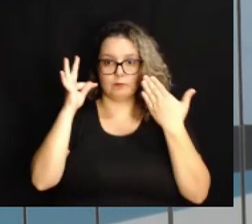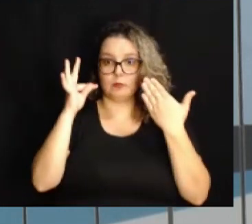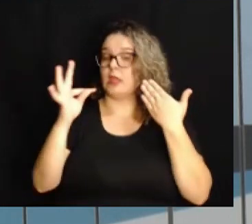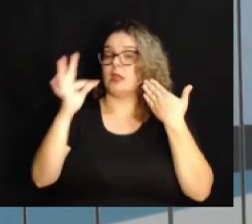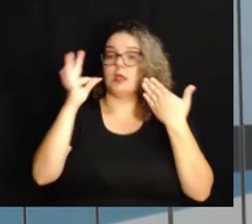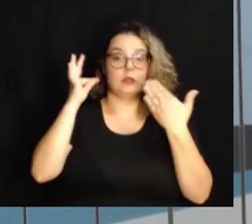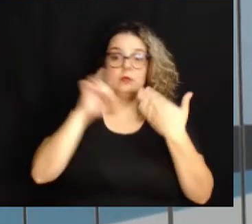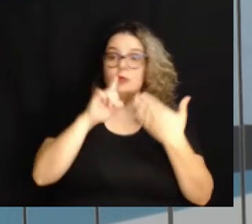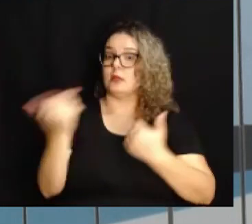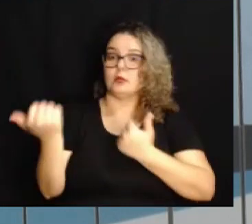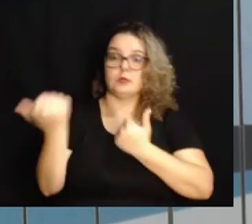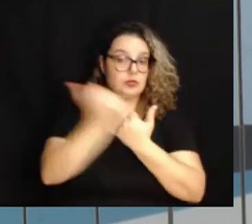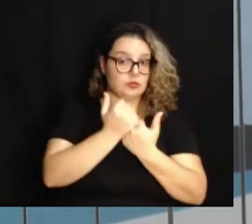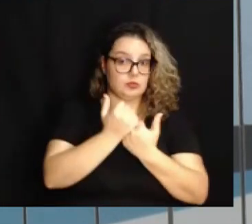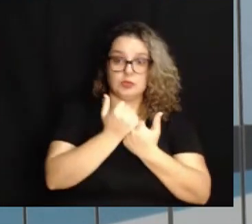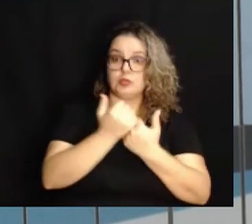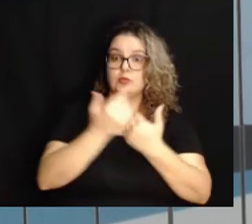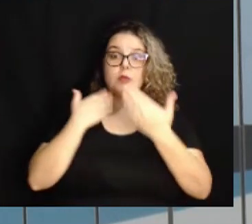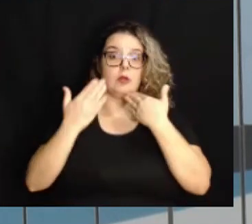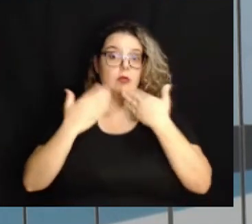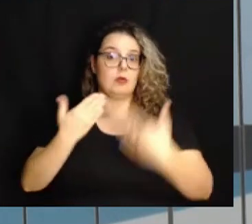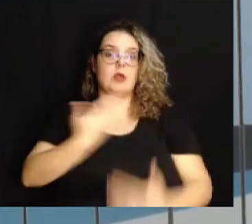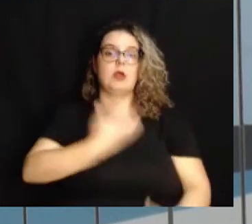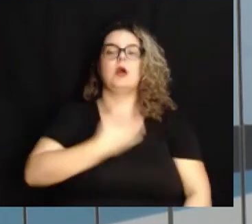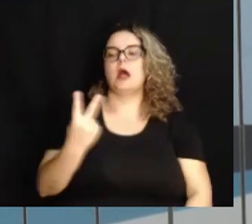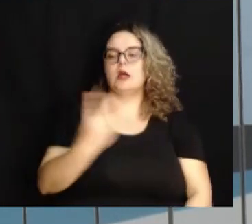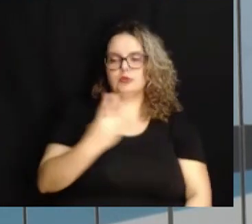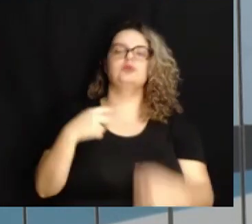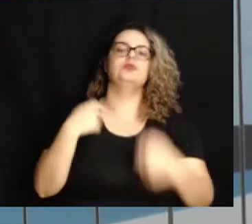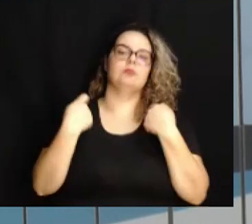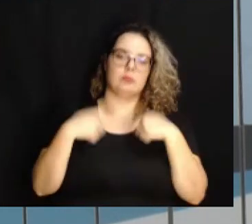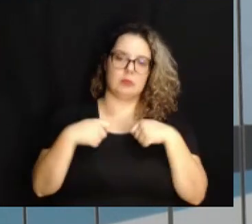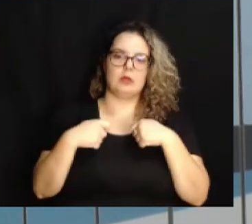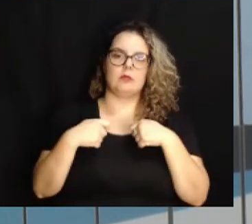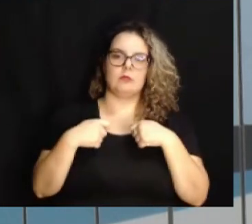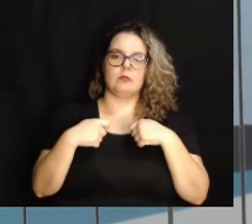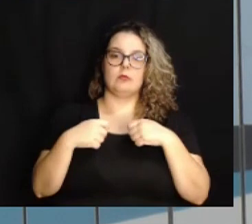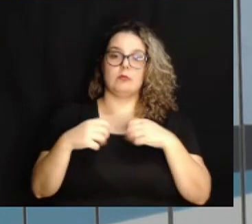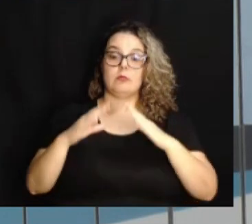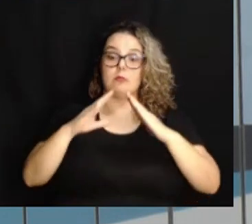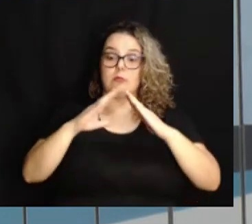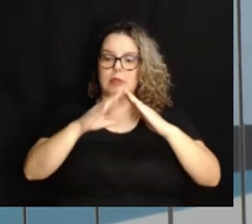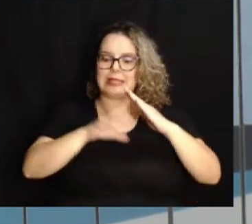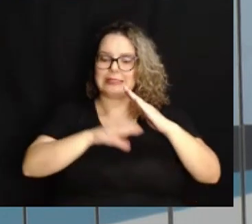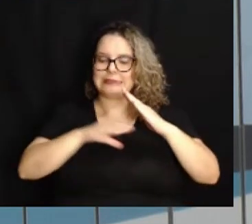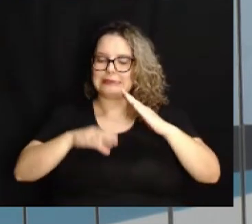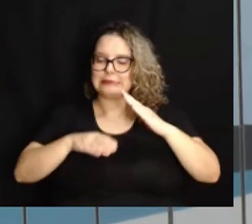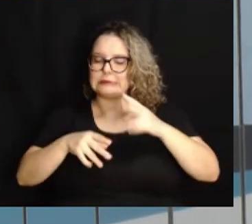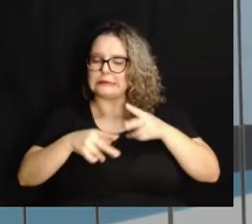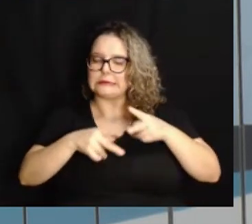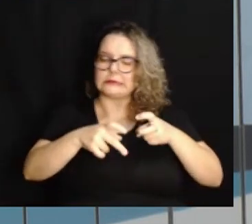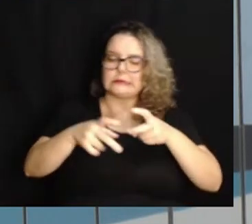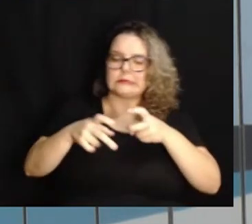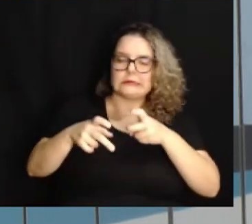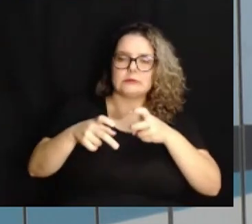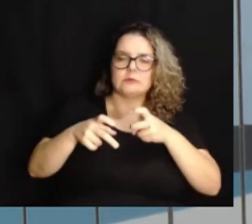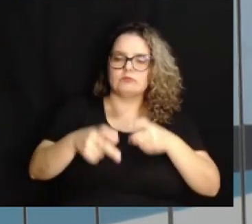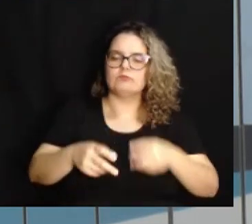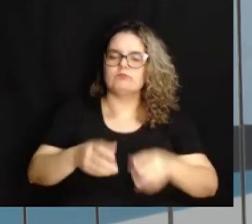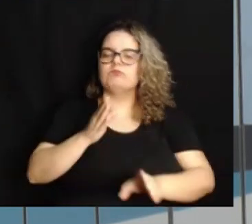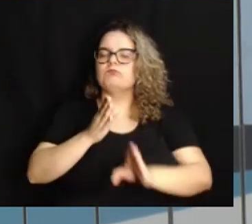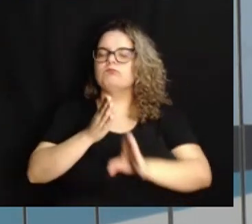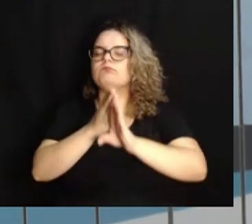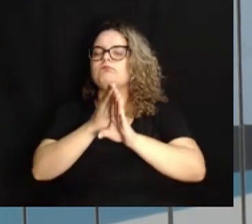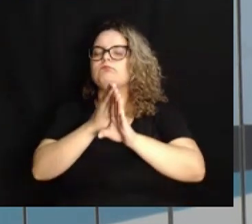As duas são necessárias, mas o olhar clínico do terapeuta para identificar e virar esse holofote sobre a pessoa que está nesse processo